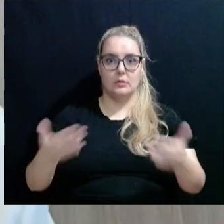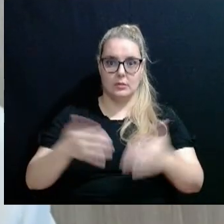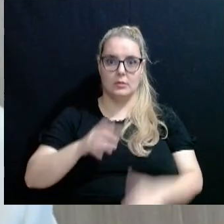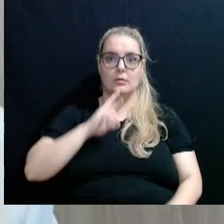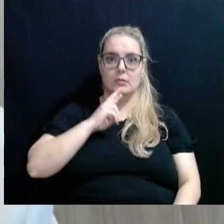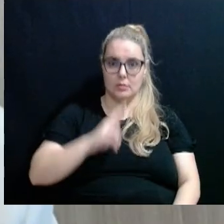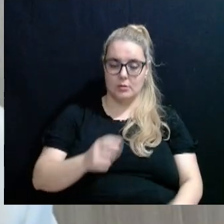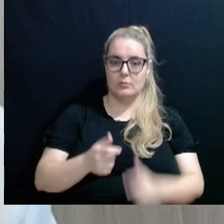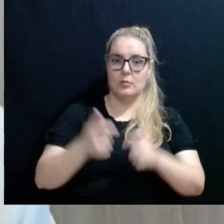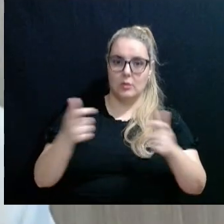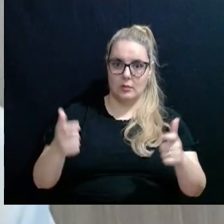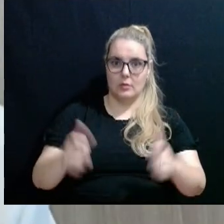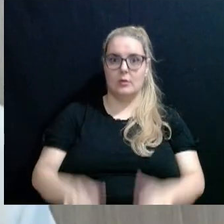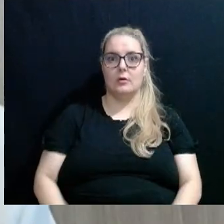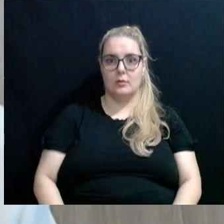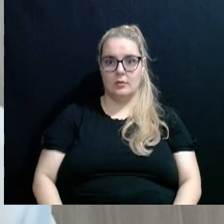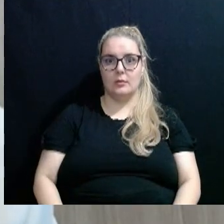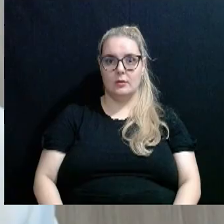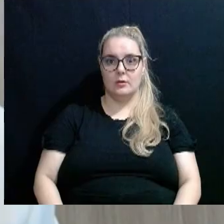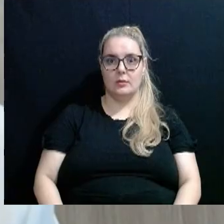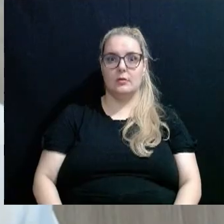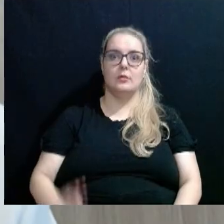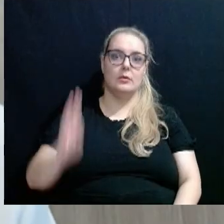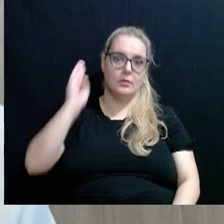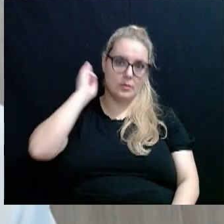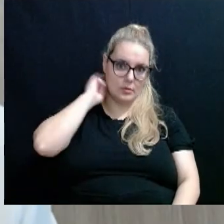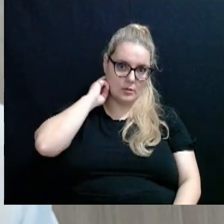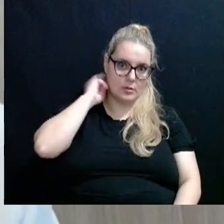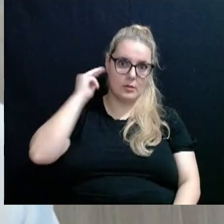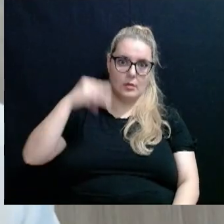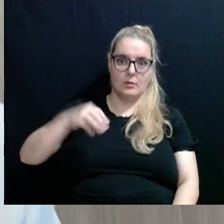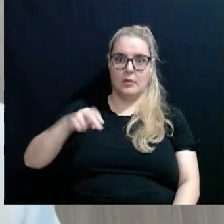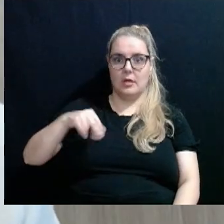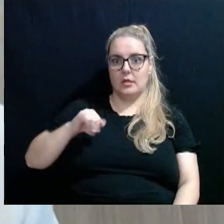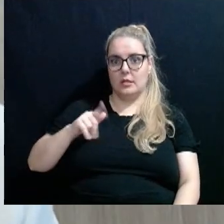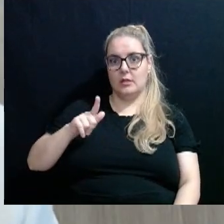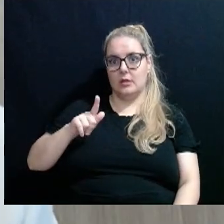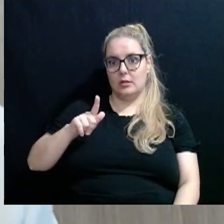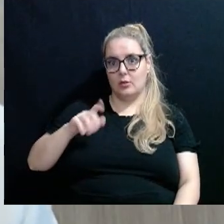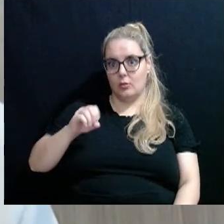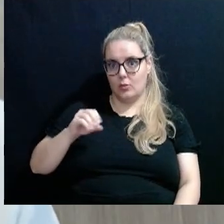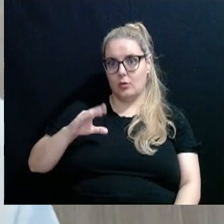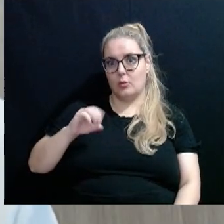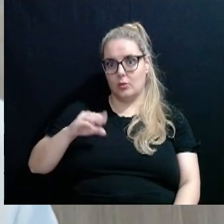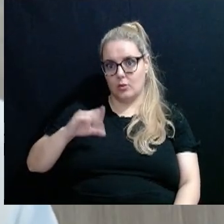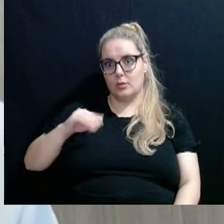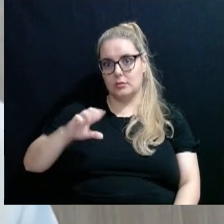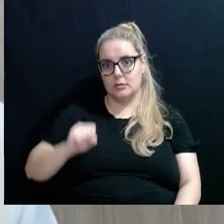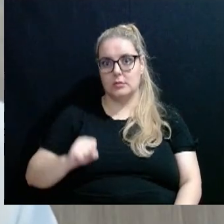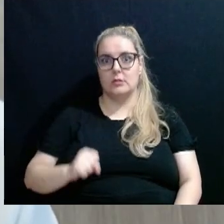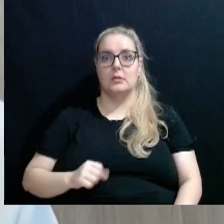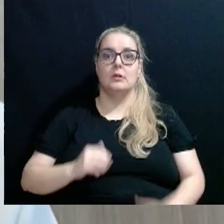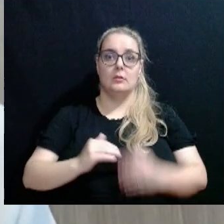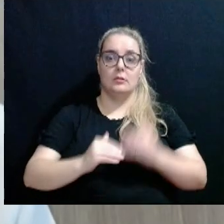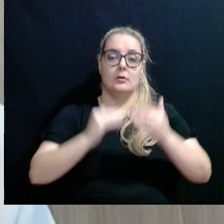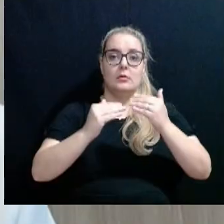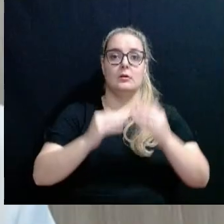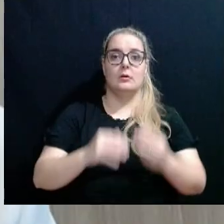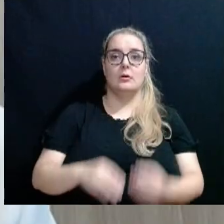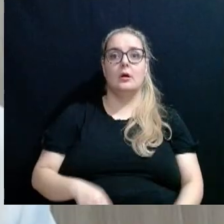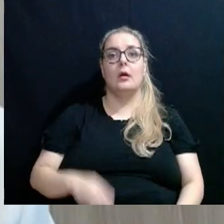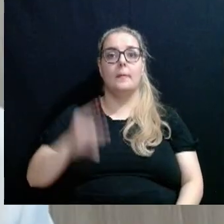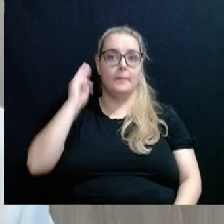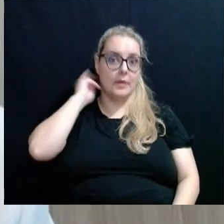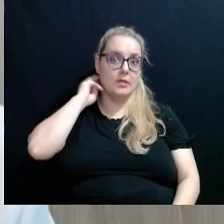ela já responde pela maior parte das meningites meningocócicas. Então ela supera a meningite C, que era a